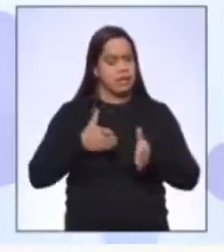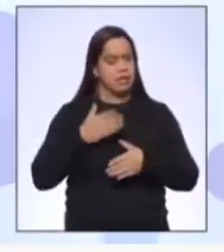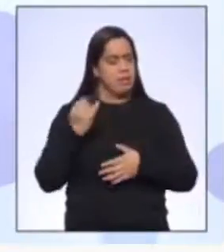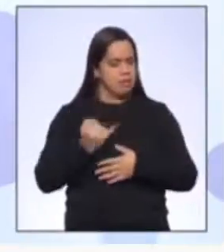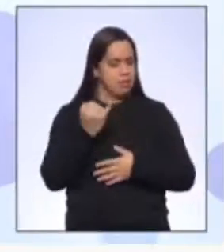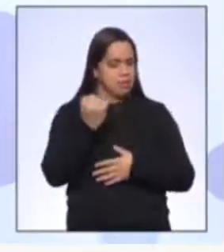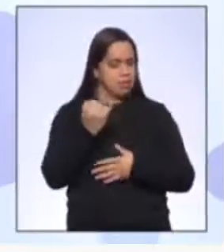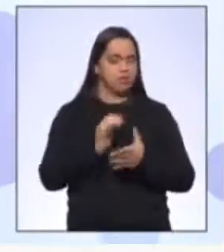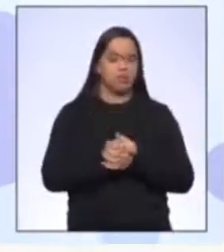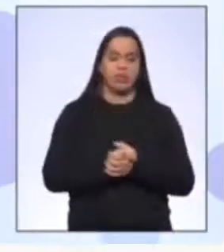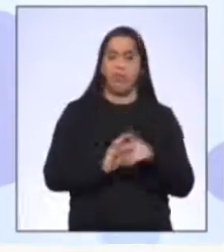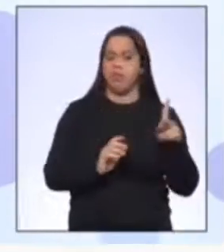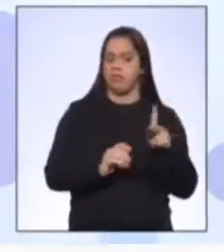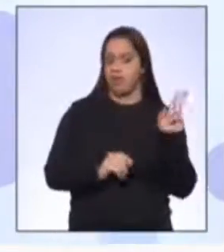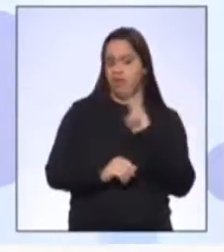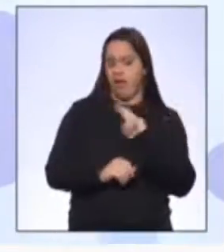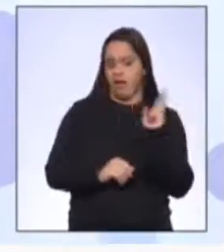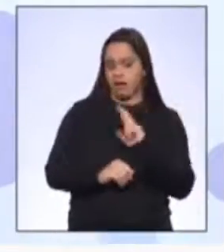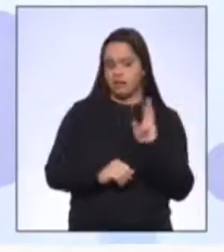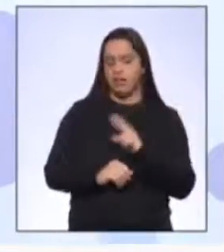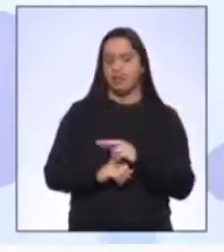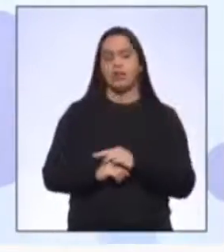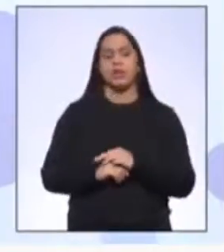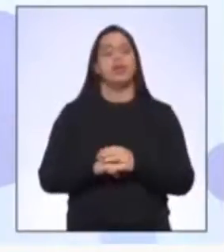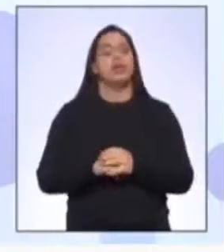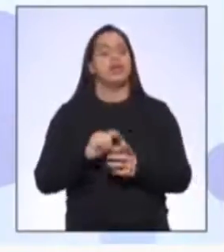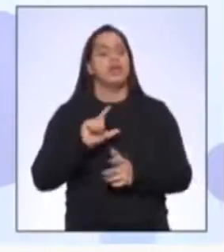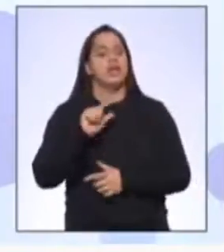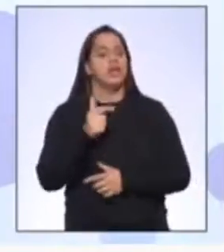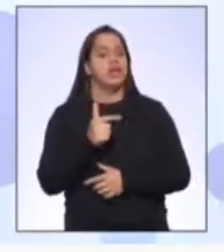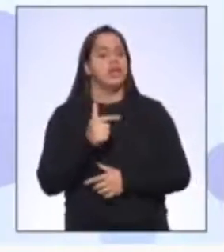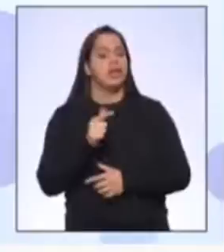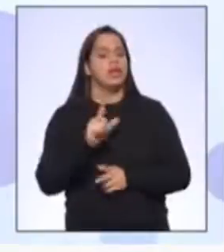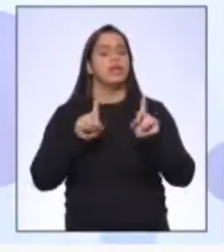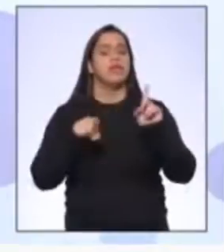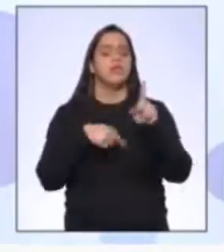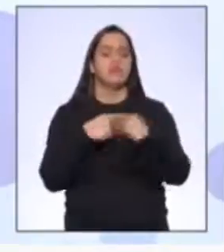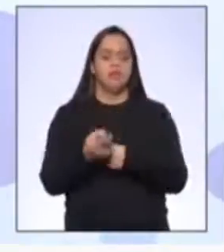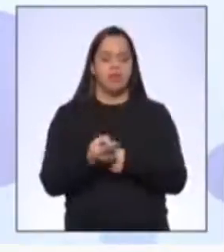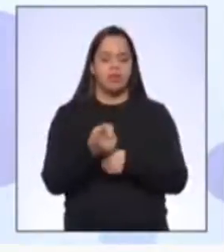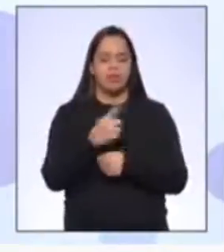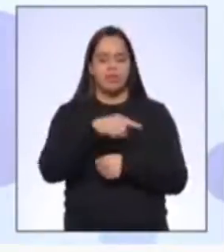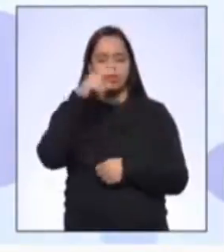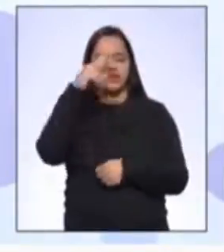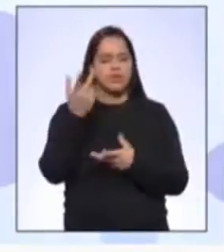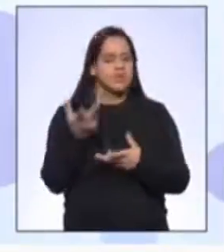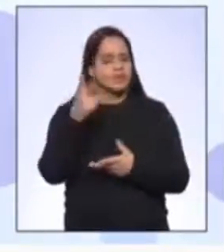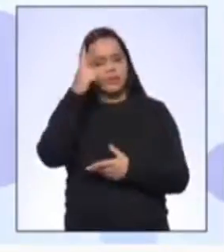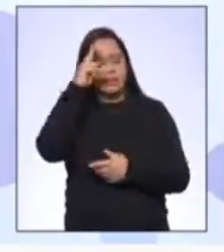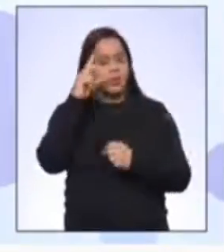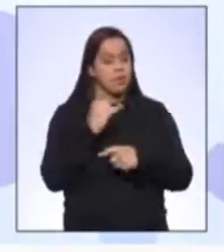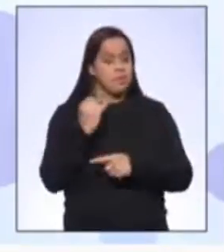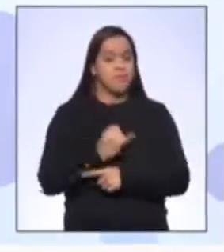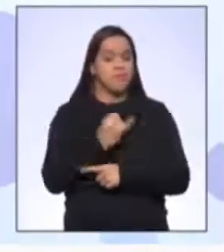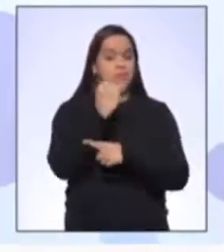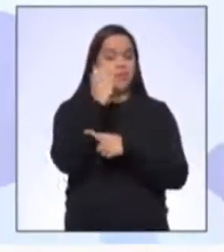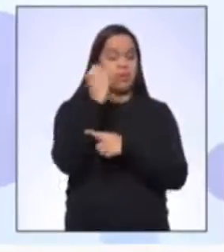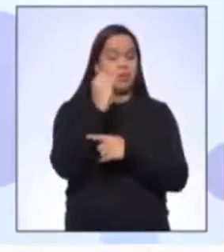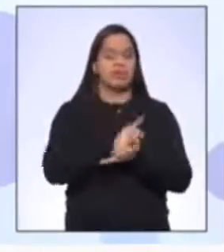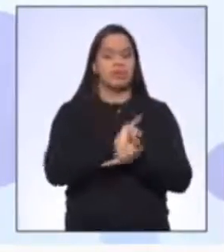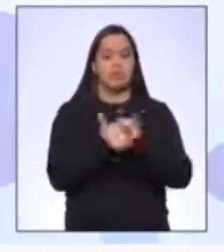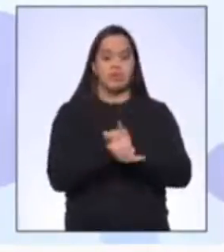para mim e aí eu deixo para vocês a retomada de que dá importância realmente existe do